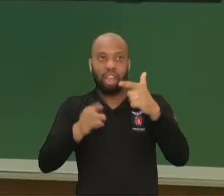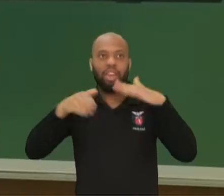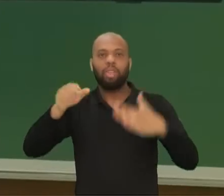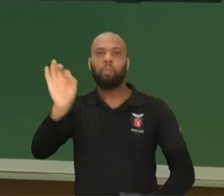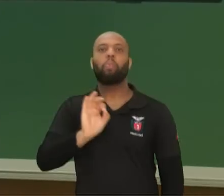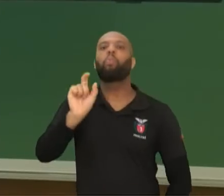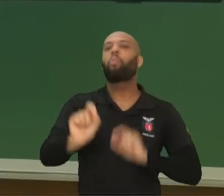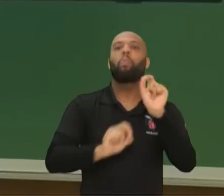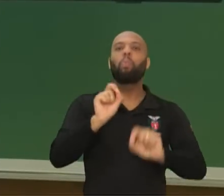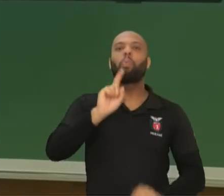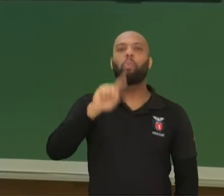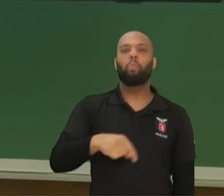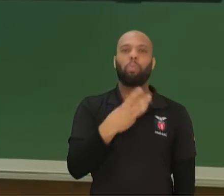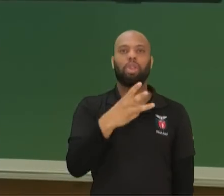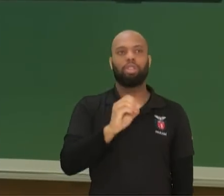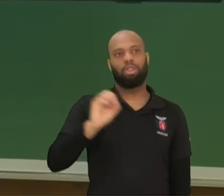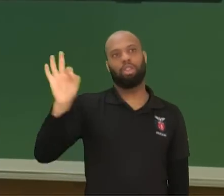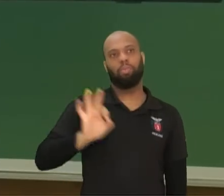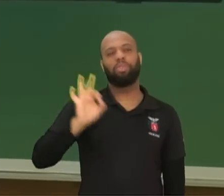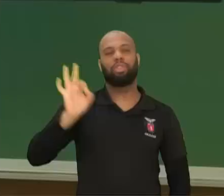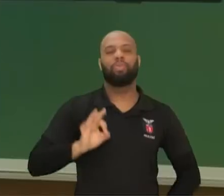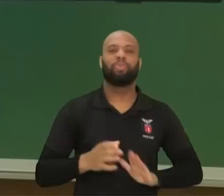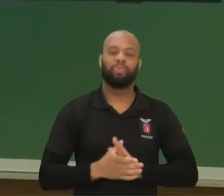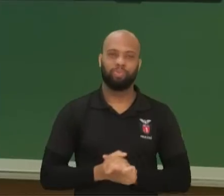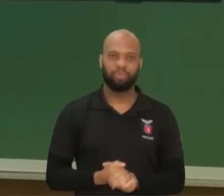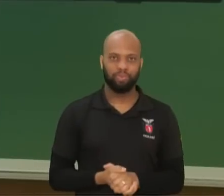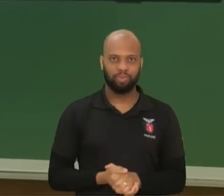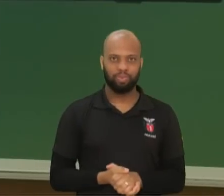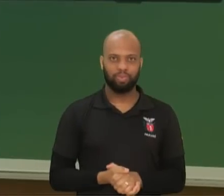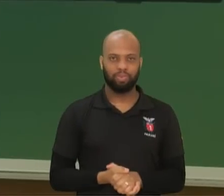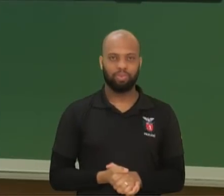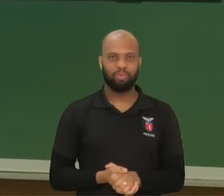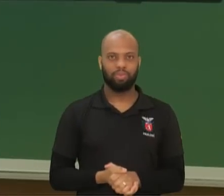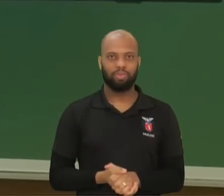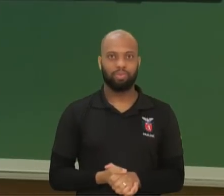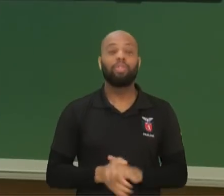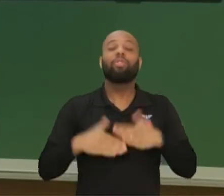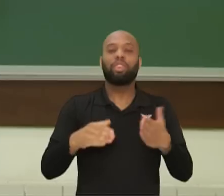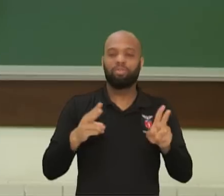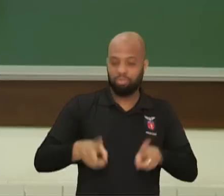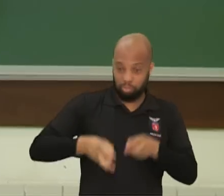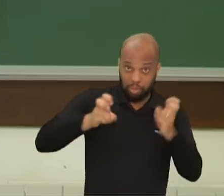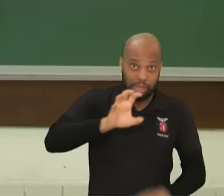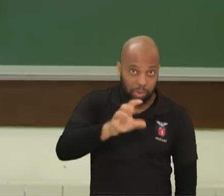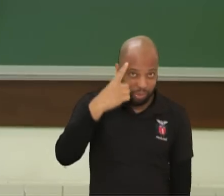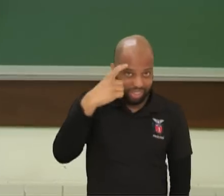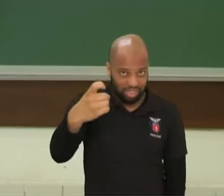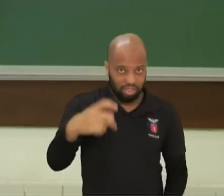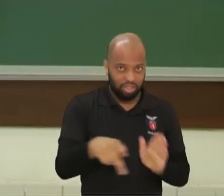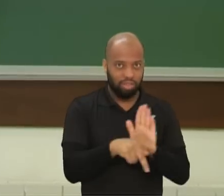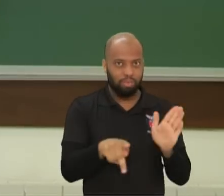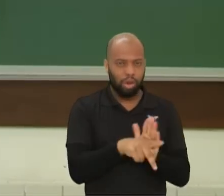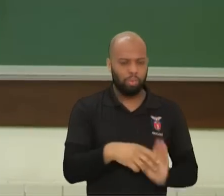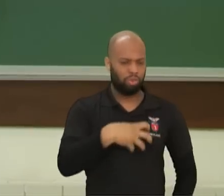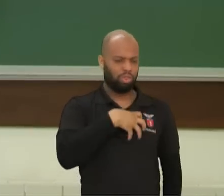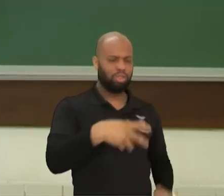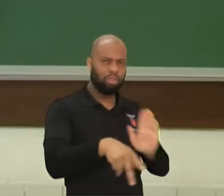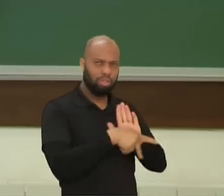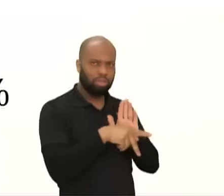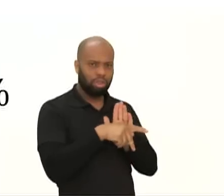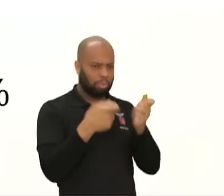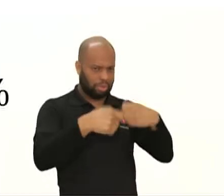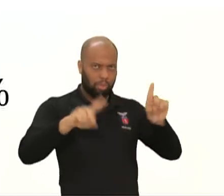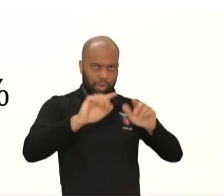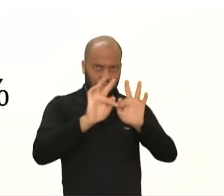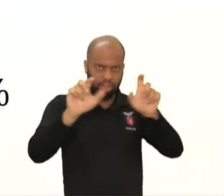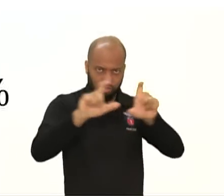certo? 3 divididos por 10. Que isso equivale a 30%. Então, perceberam essa ideia de resolver sem a fórmula? Aqui